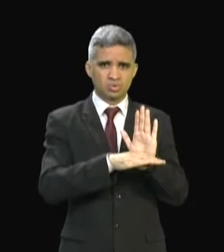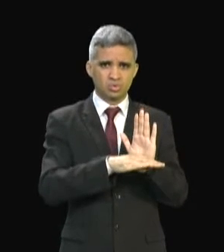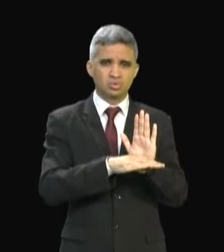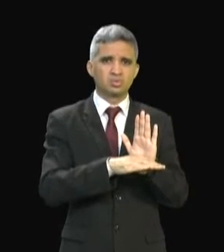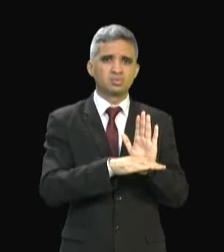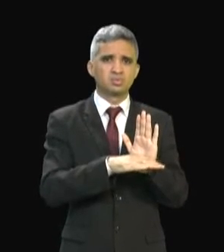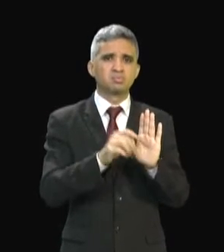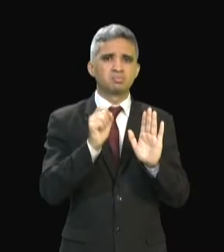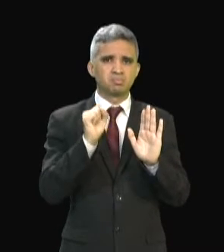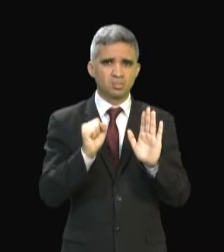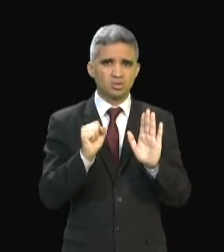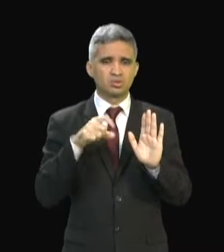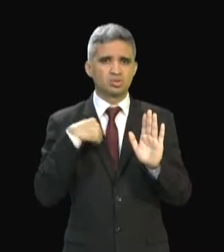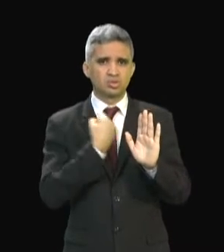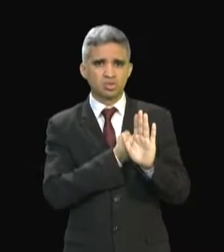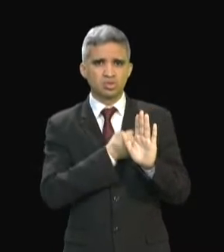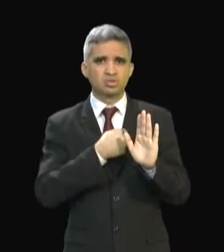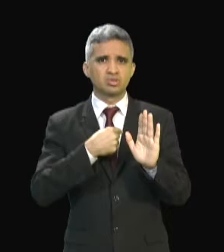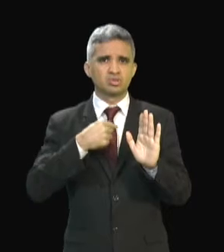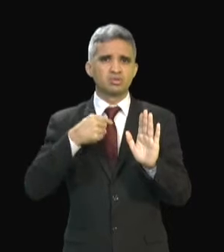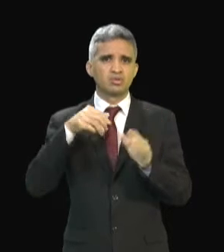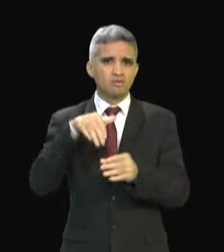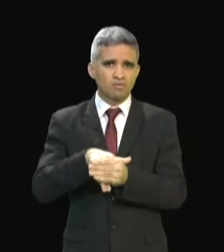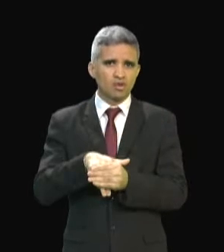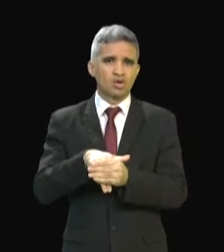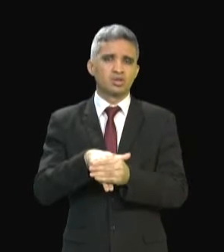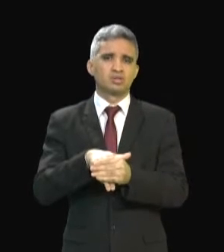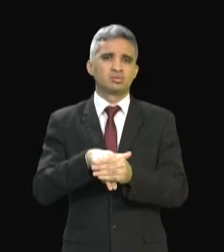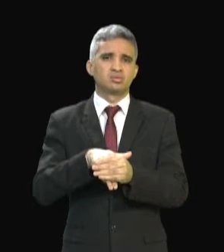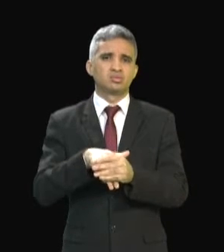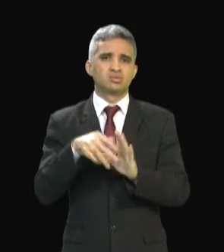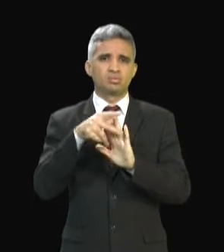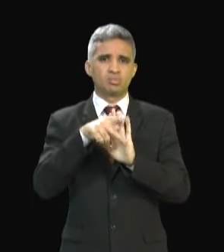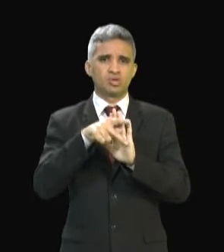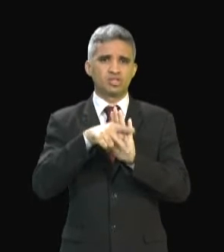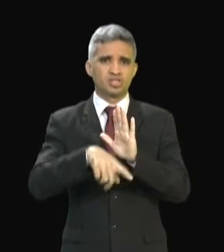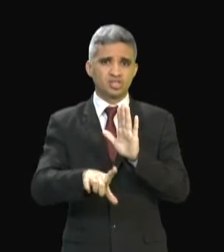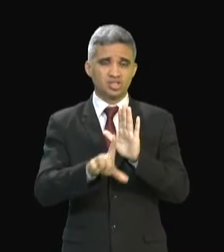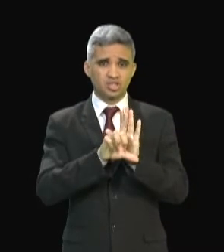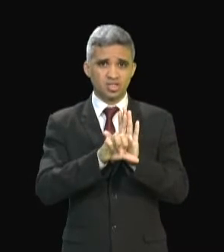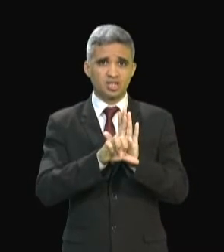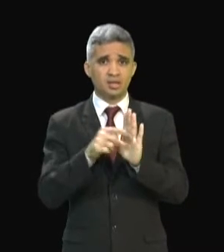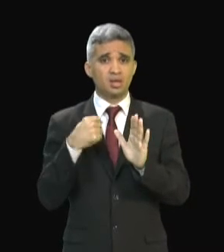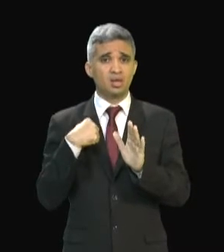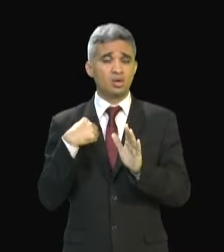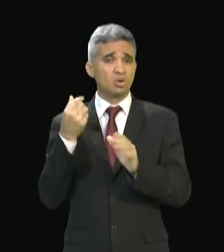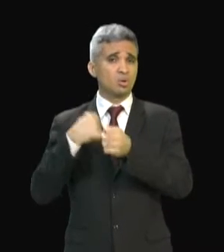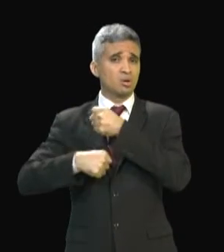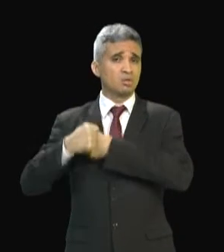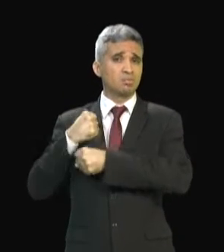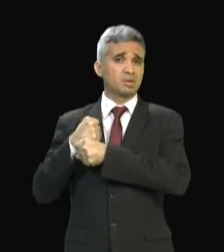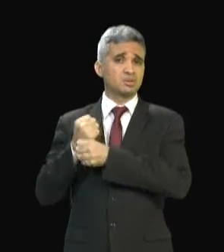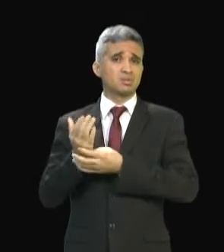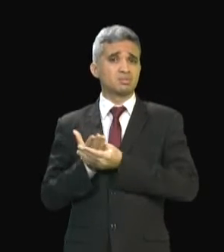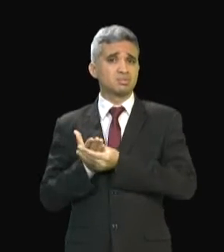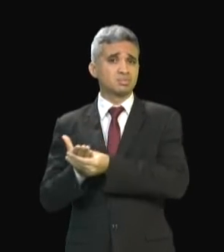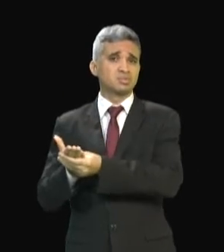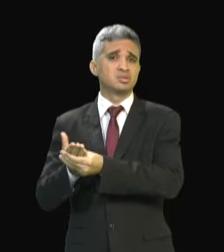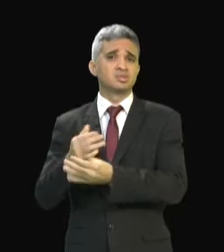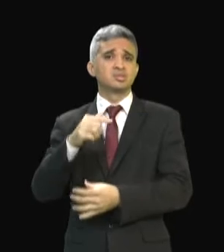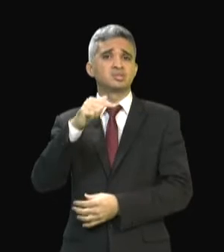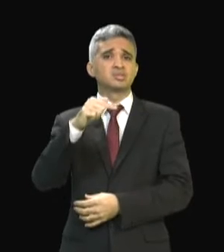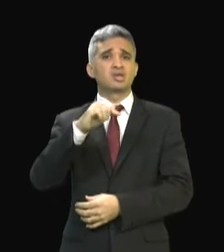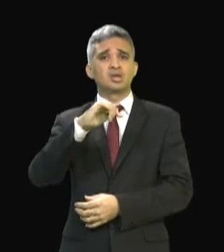discorrer e votar esse projeto de lei que está na casa desde o dia, repetindo, dia 7 de